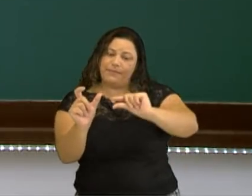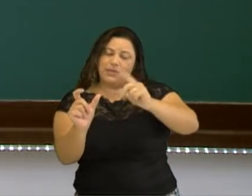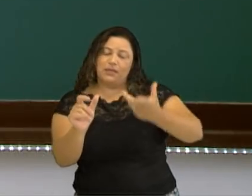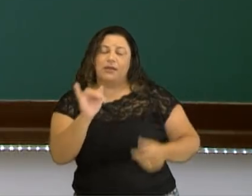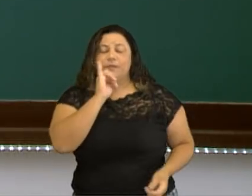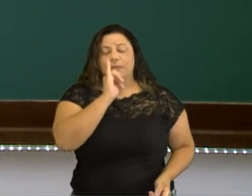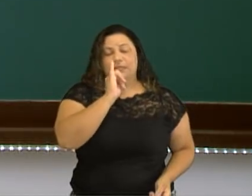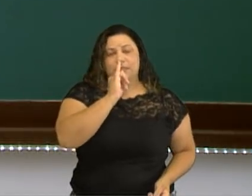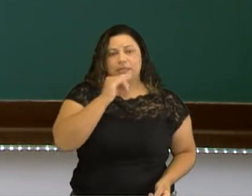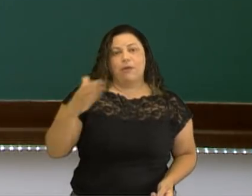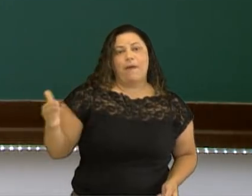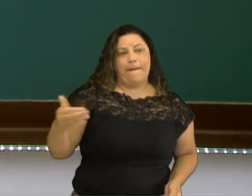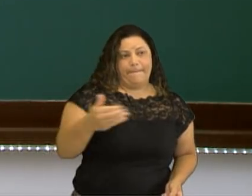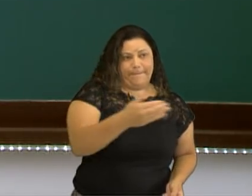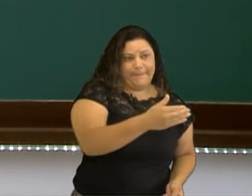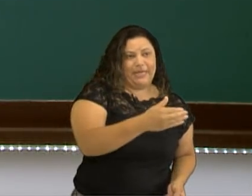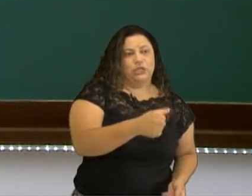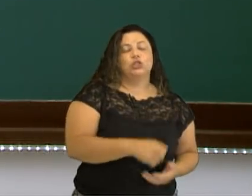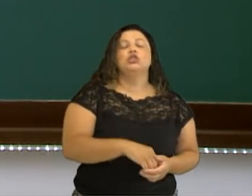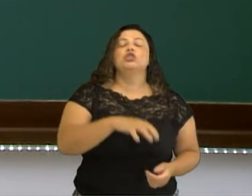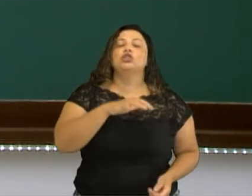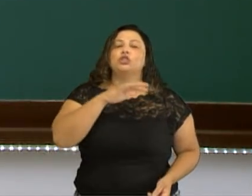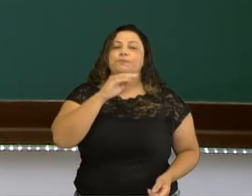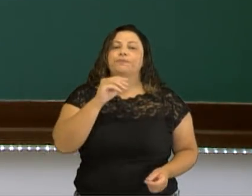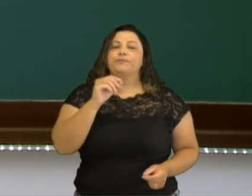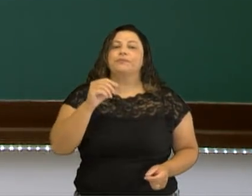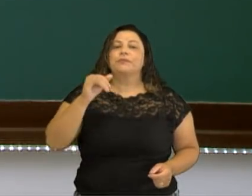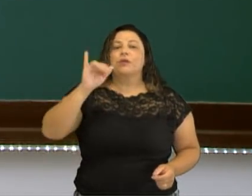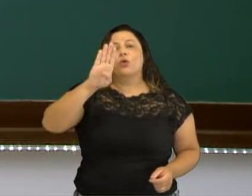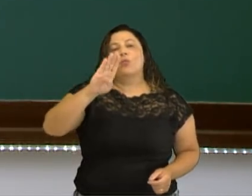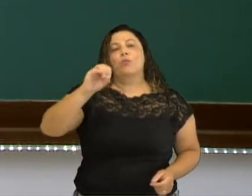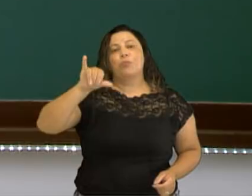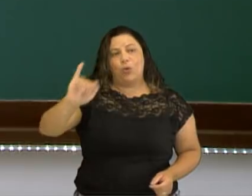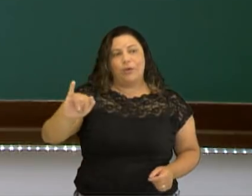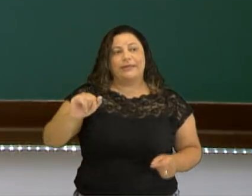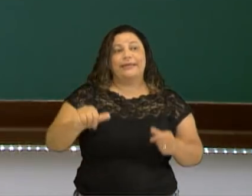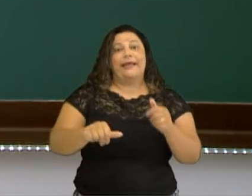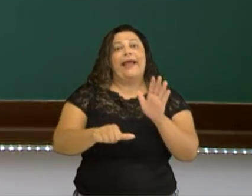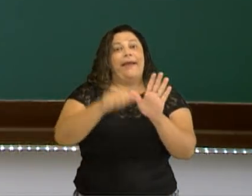peixe-boi, o Trichechus manatus. A primeira palavra é o